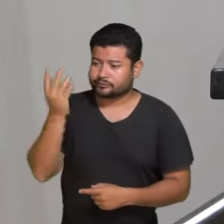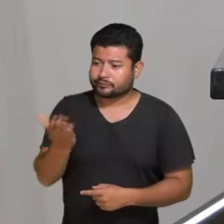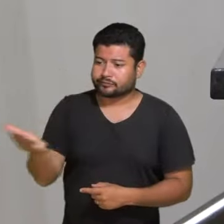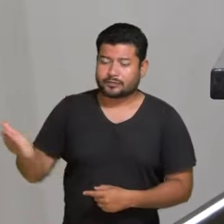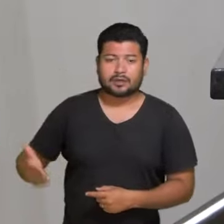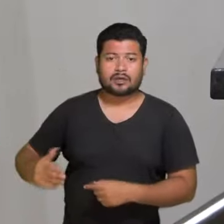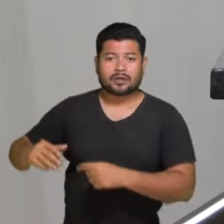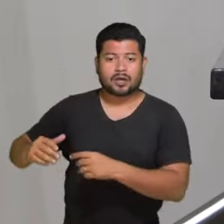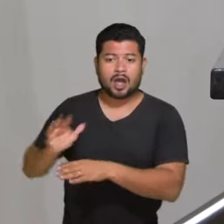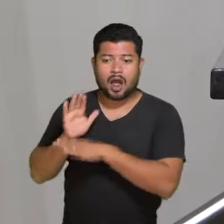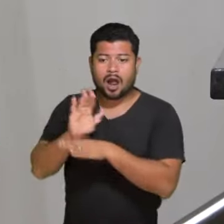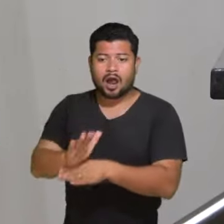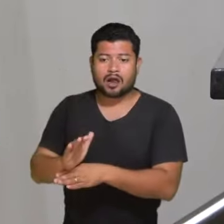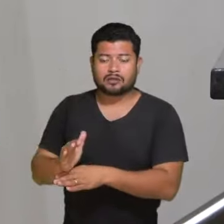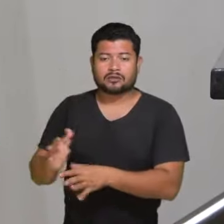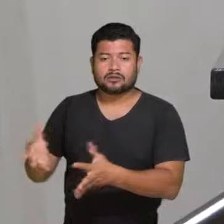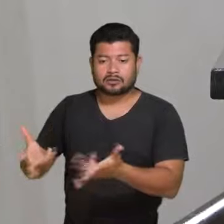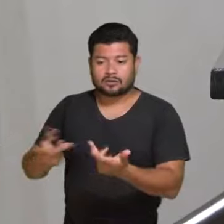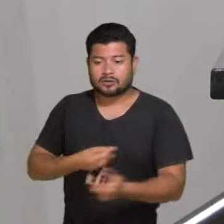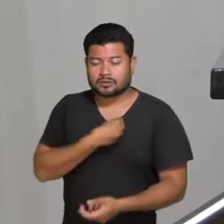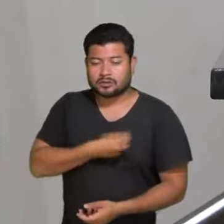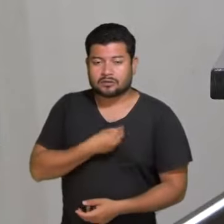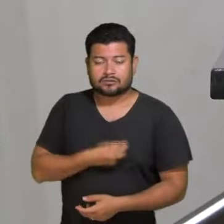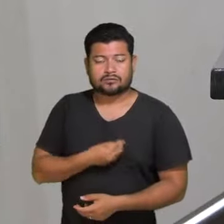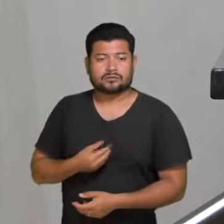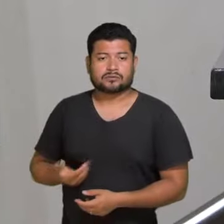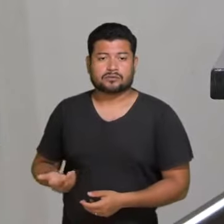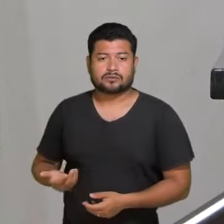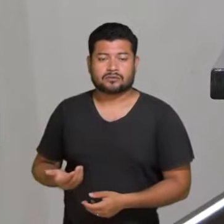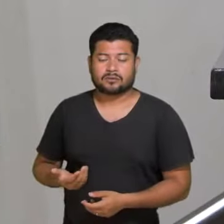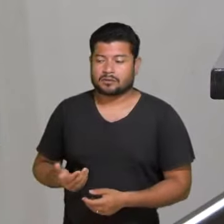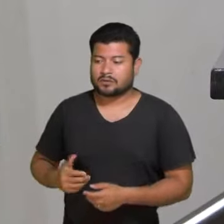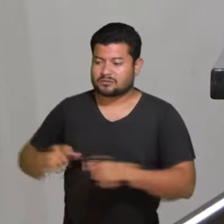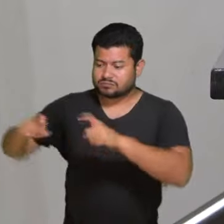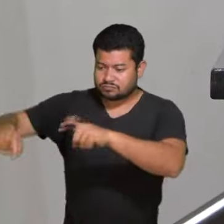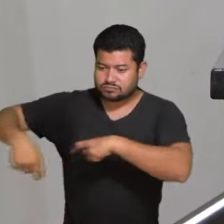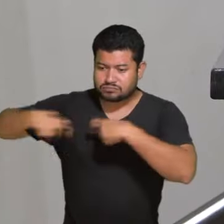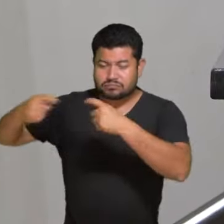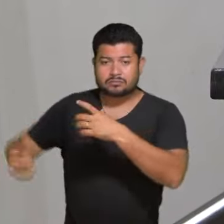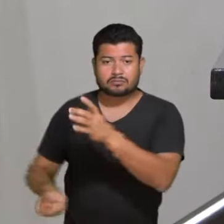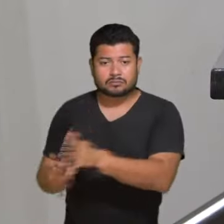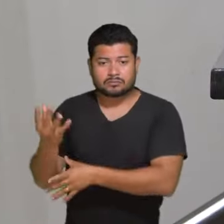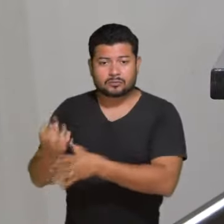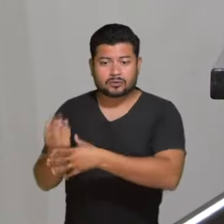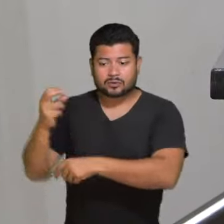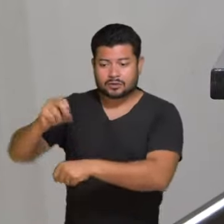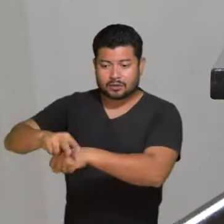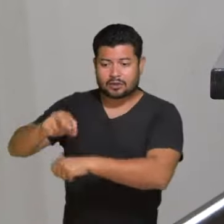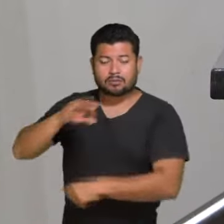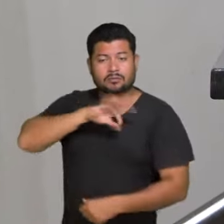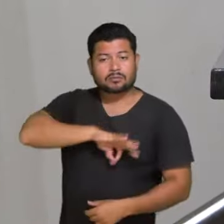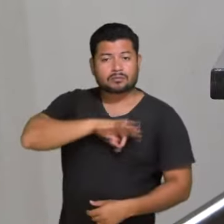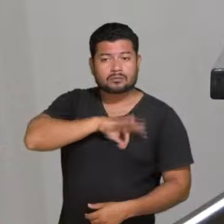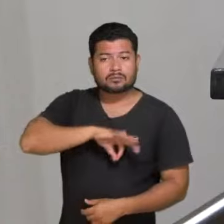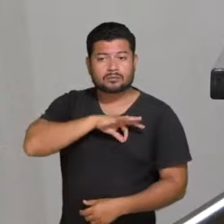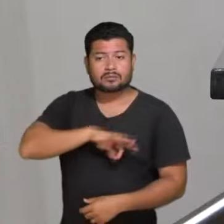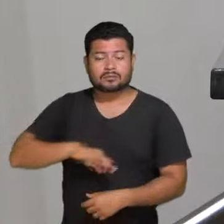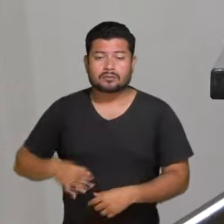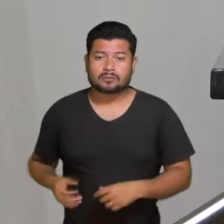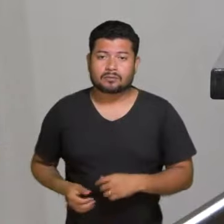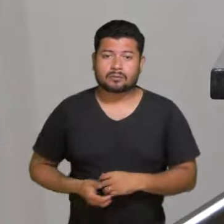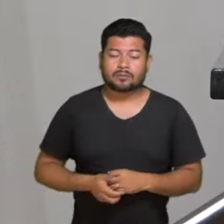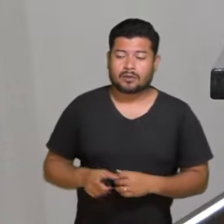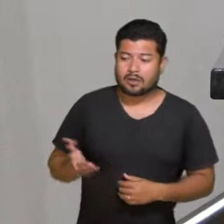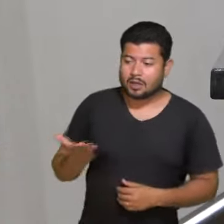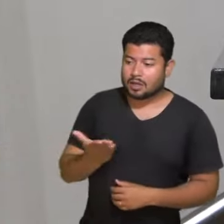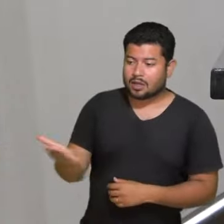de vida na vida das pessoas, que são os nossos agricultores, aqueles que representam o